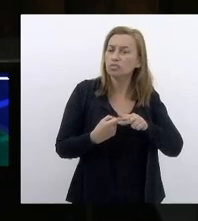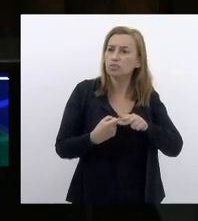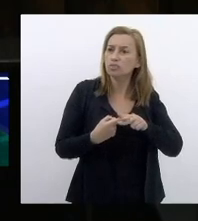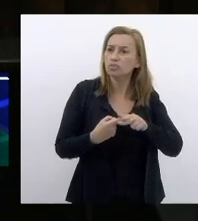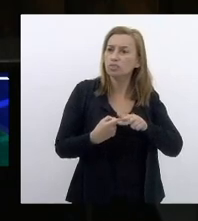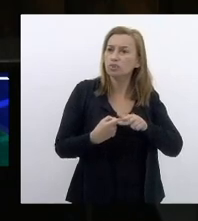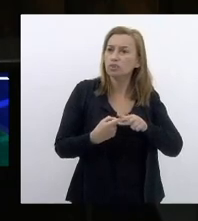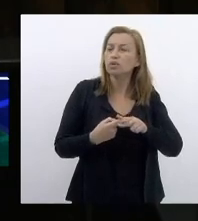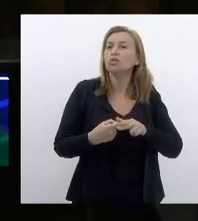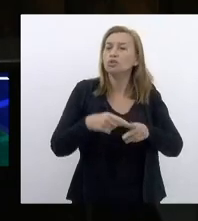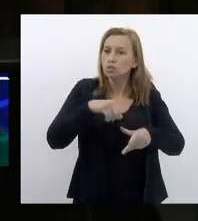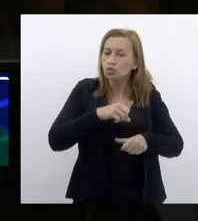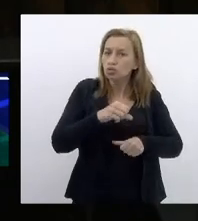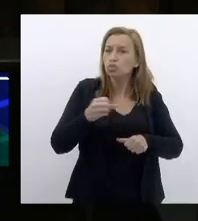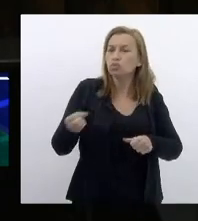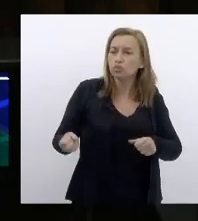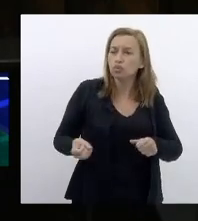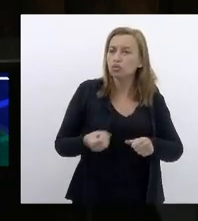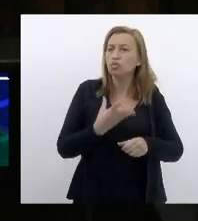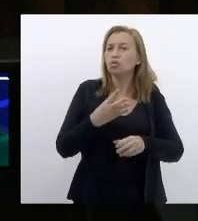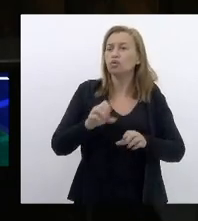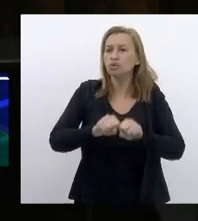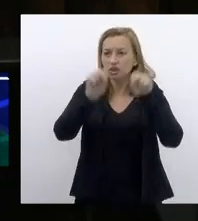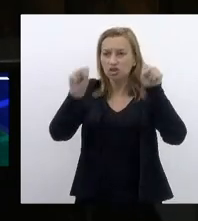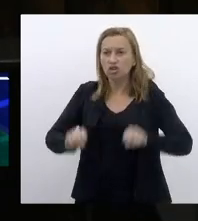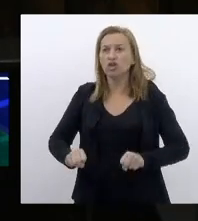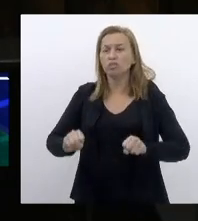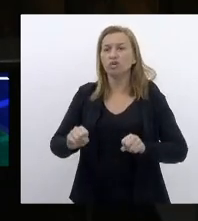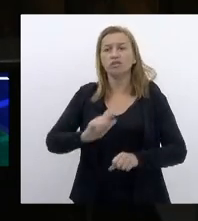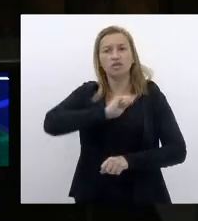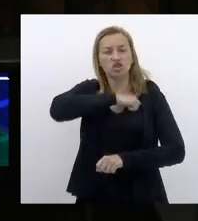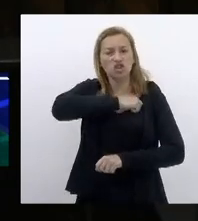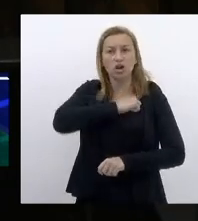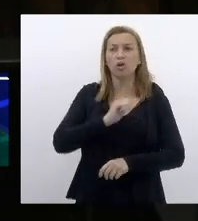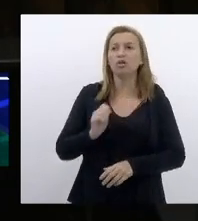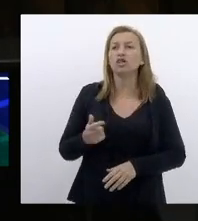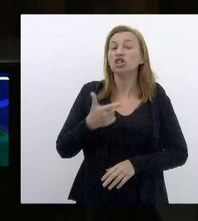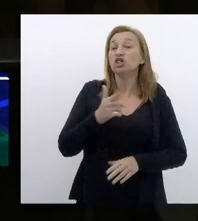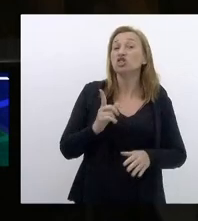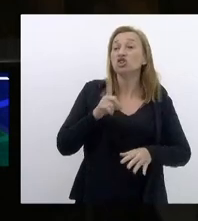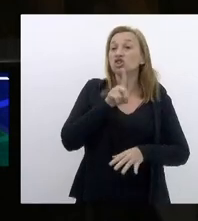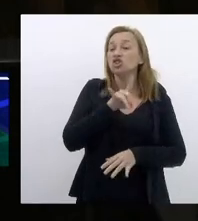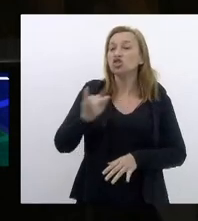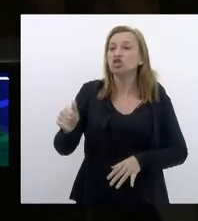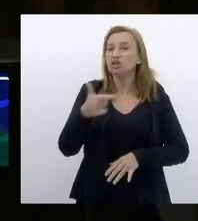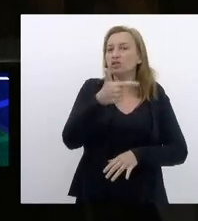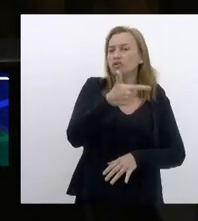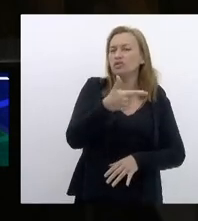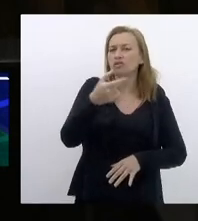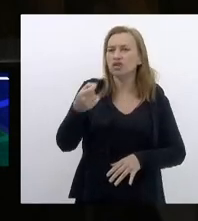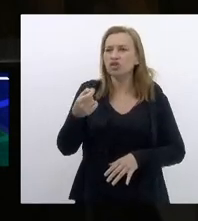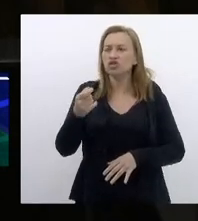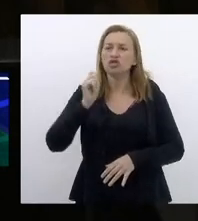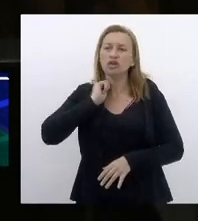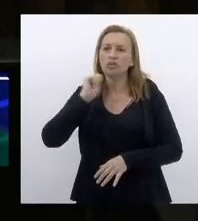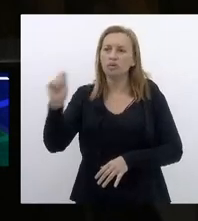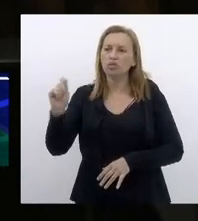do novo regime de recuperação fiscal, que veio no dia 20 de abril de 21,